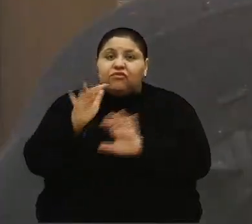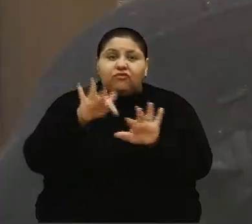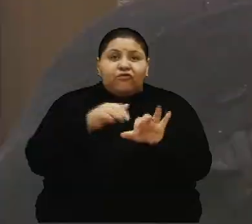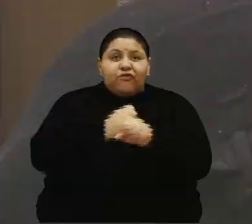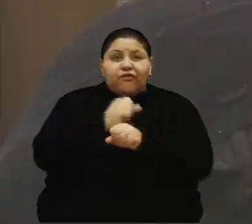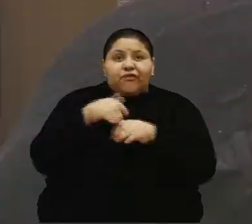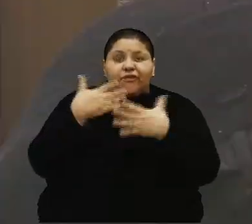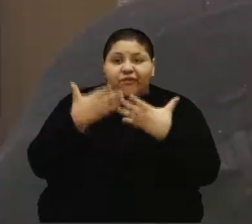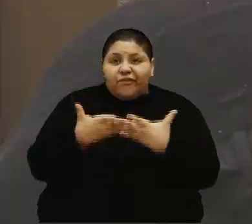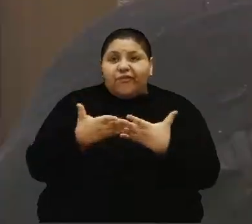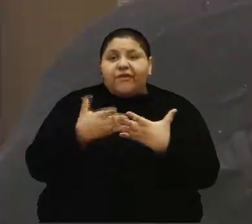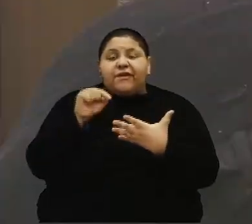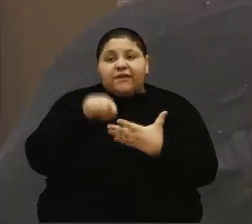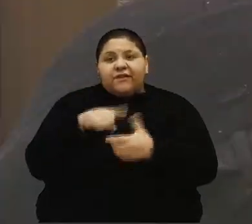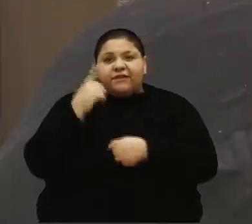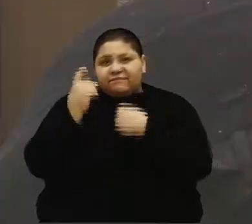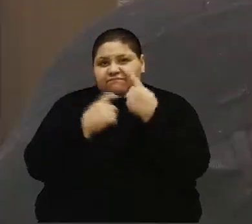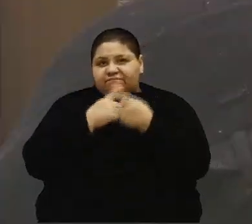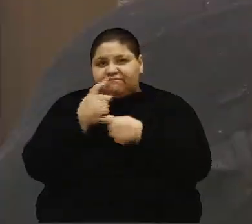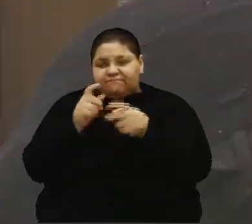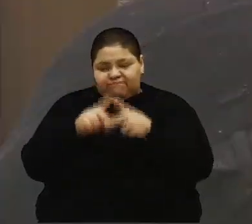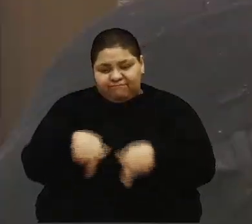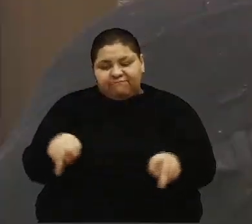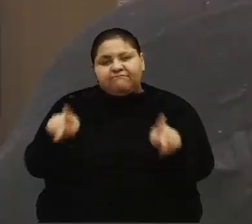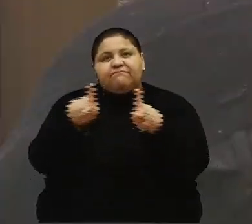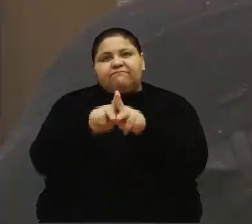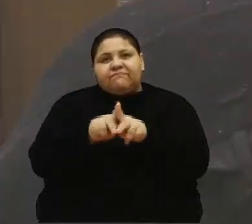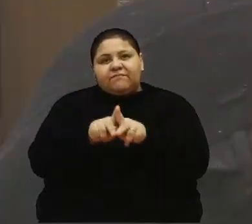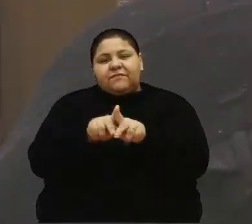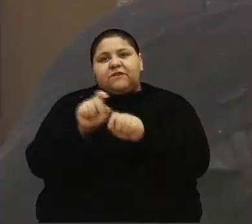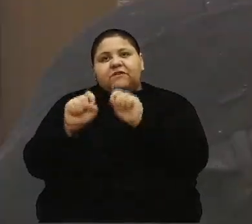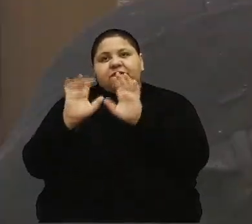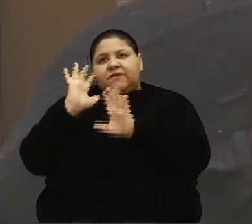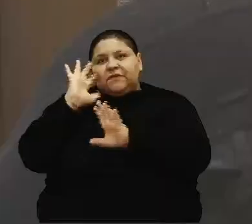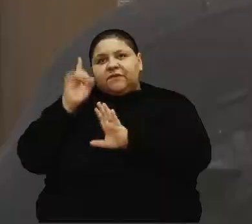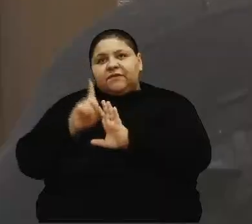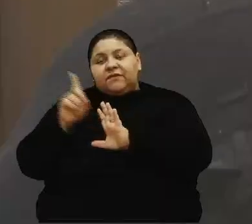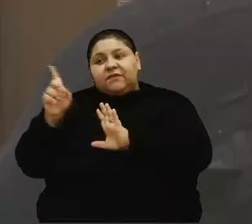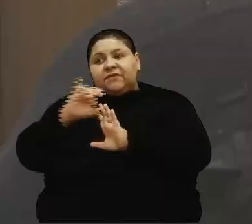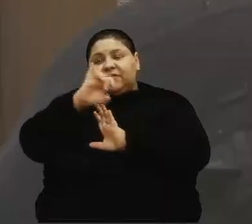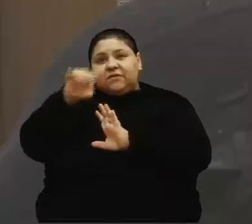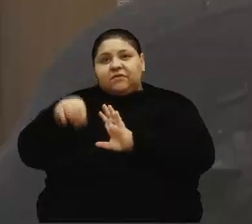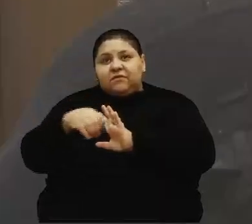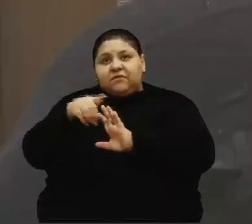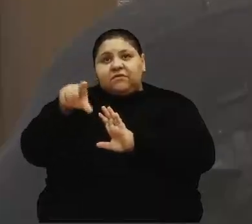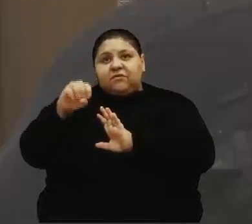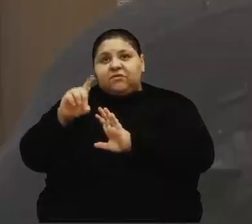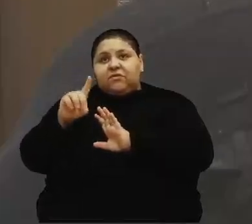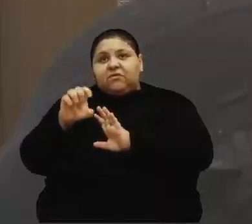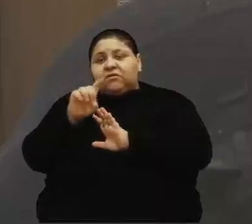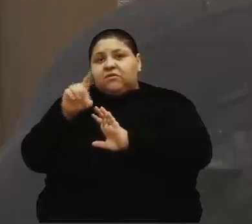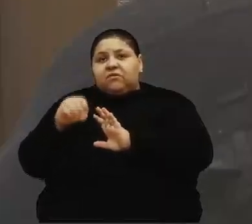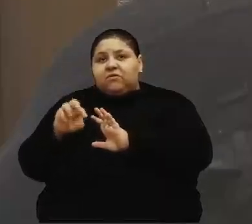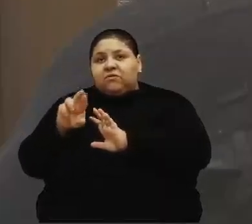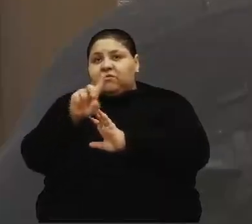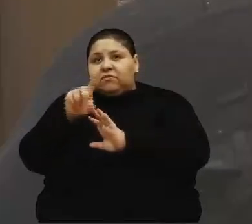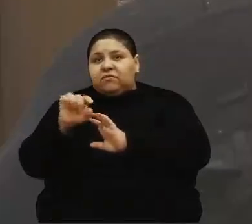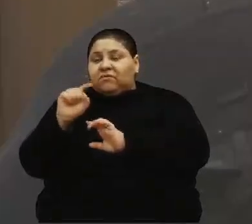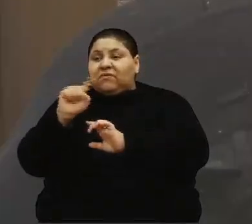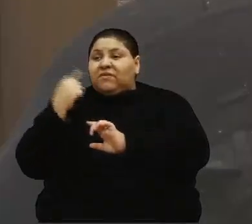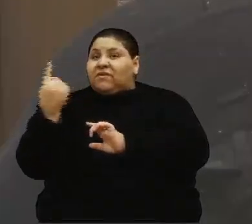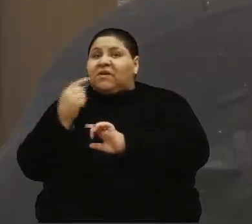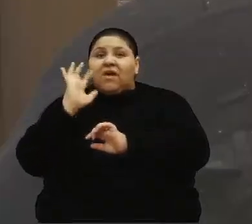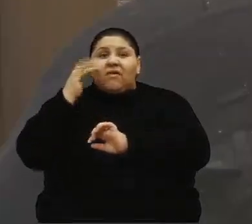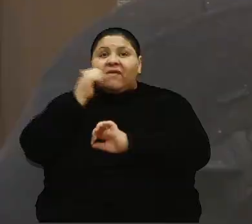ano. Isso é muito preocupante para a população. A situação que aconteceu lá no João Desorze, ela não é isolada, ela acontece em